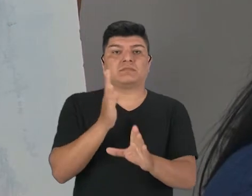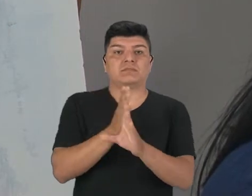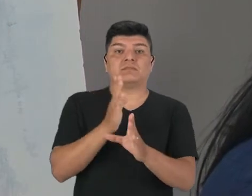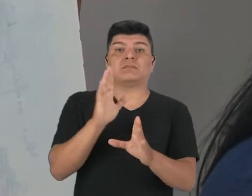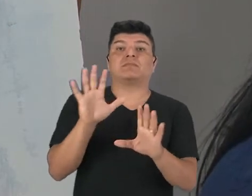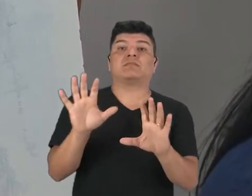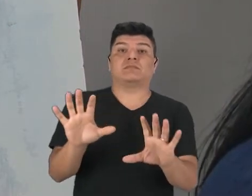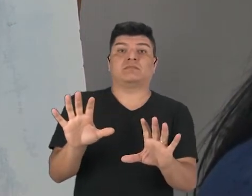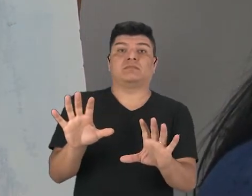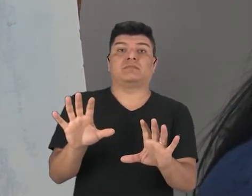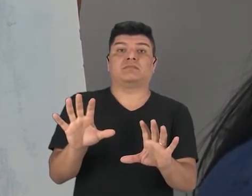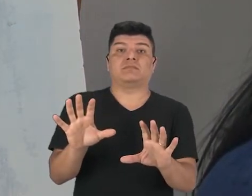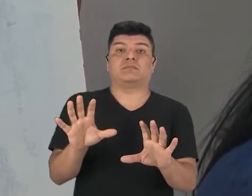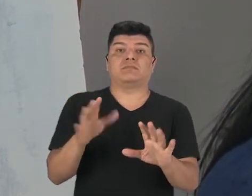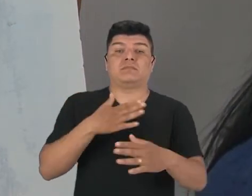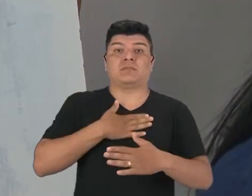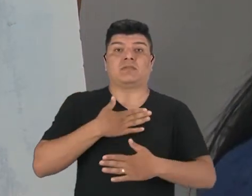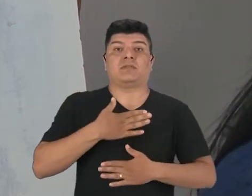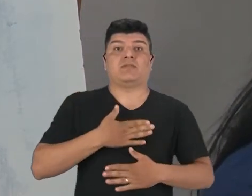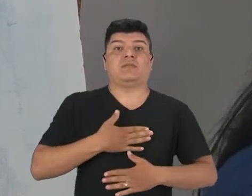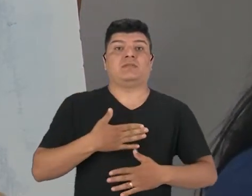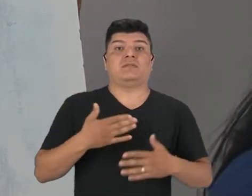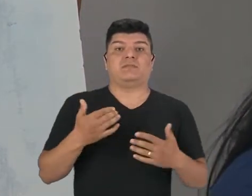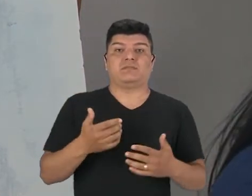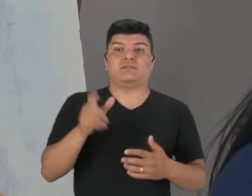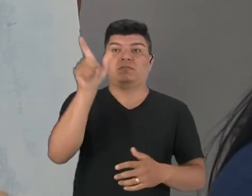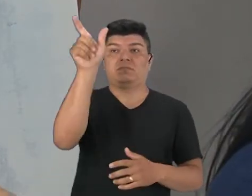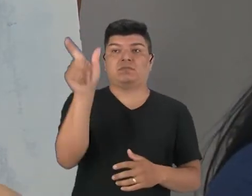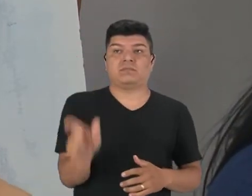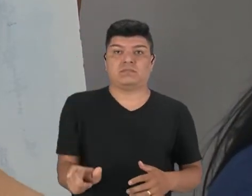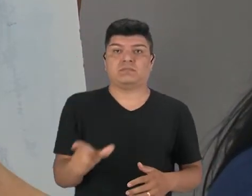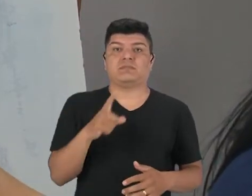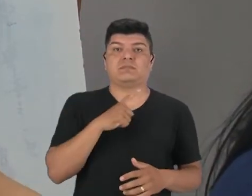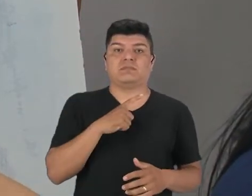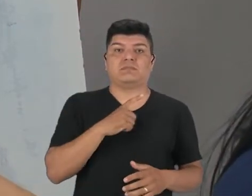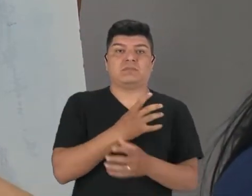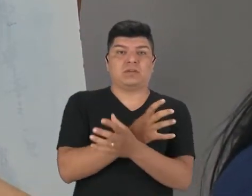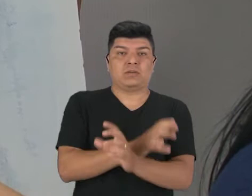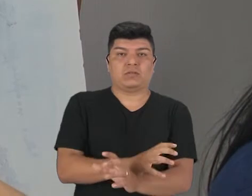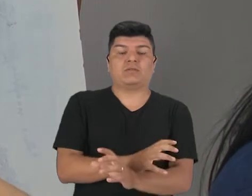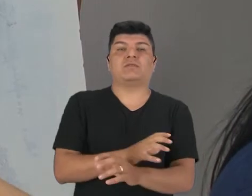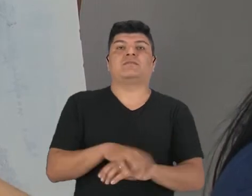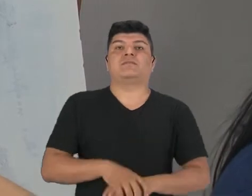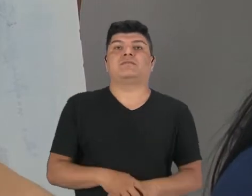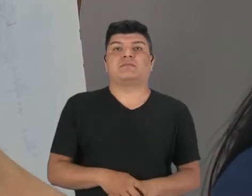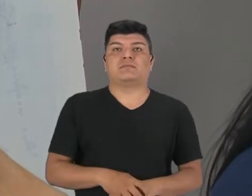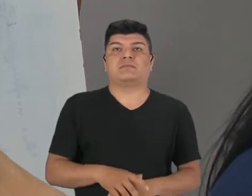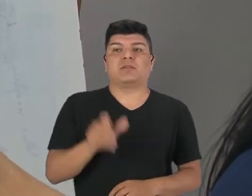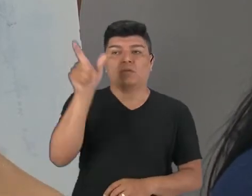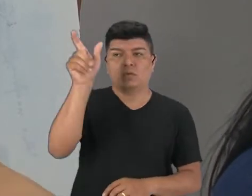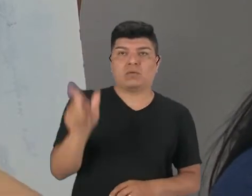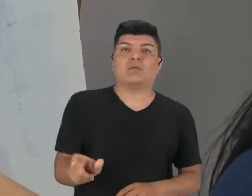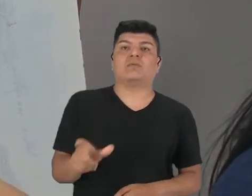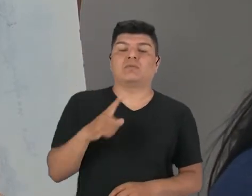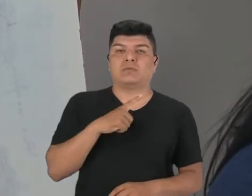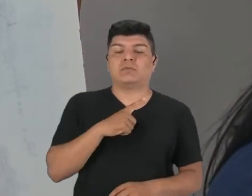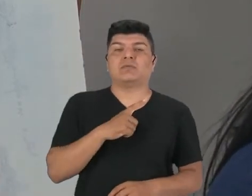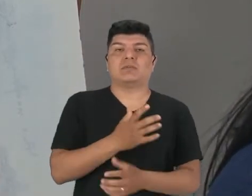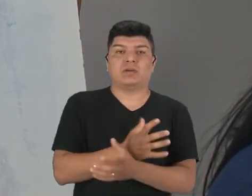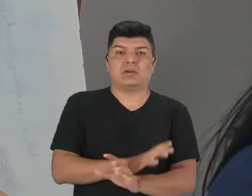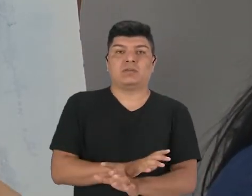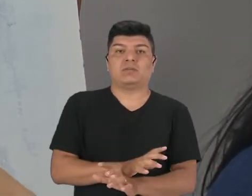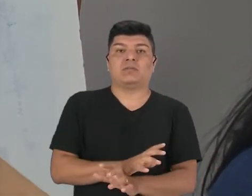com a sua composição física, tá? Vertebrado, que tem ossos, né? Coluna vertebral, que tem